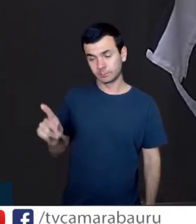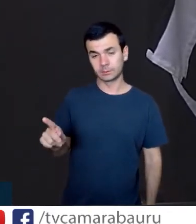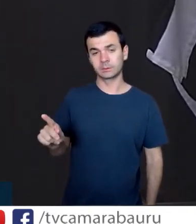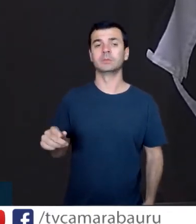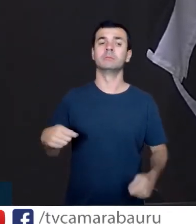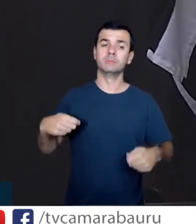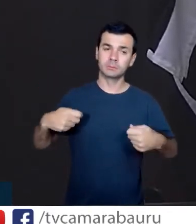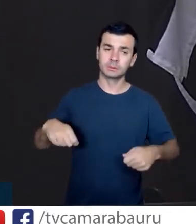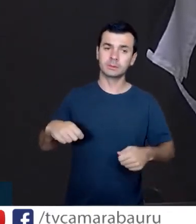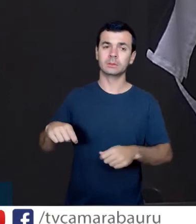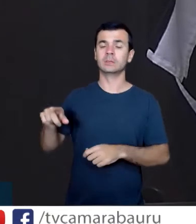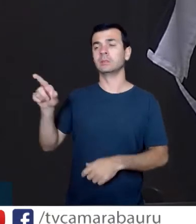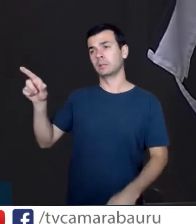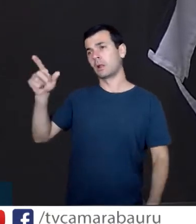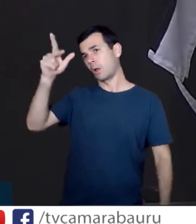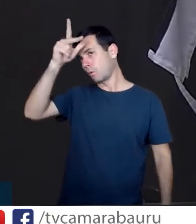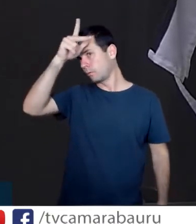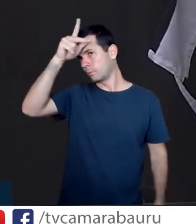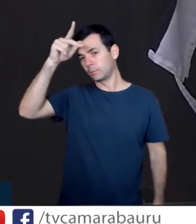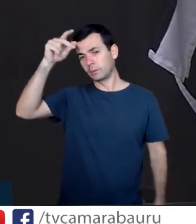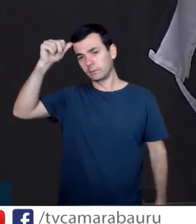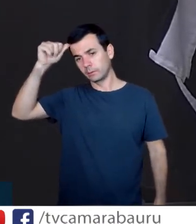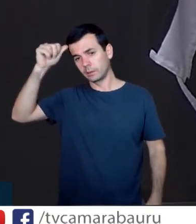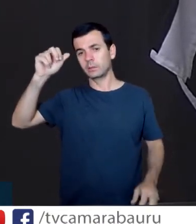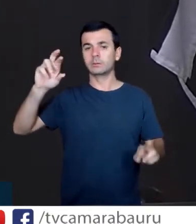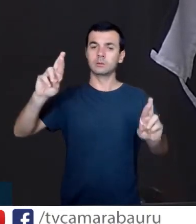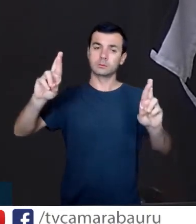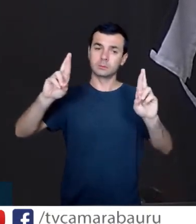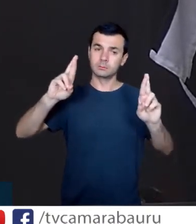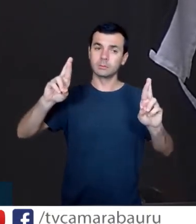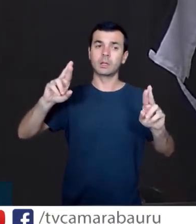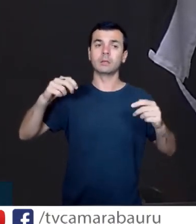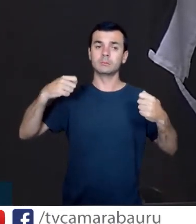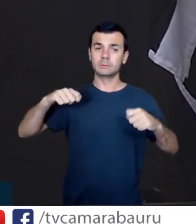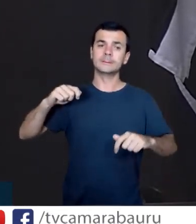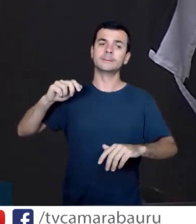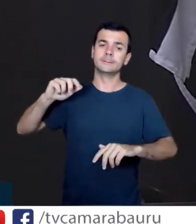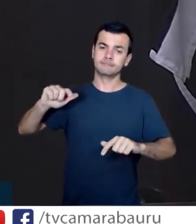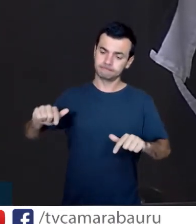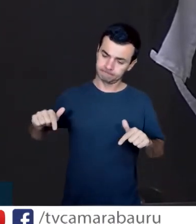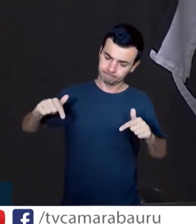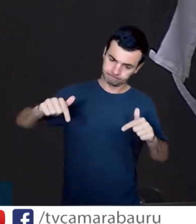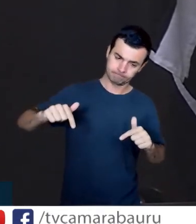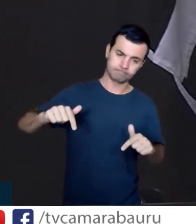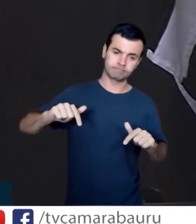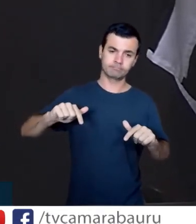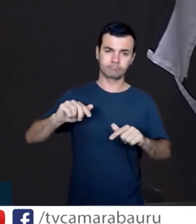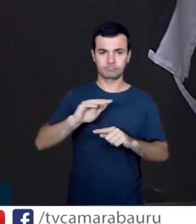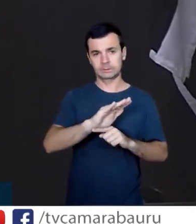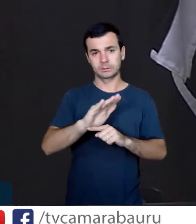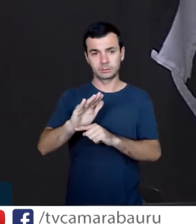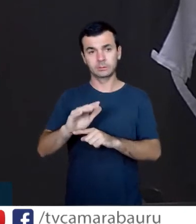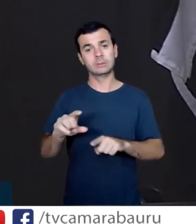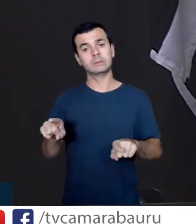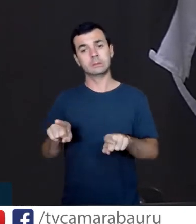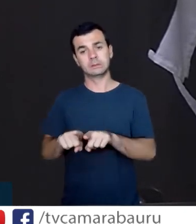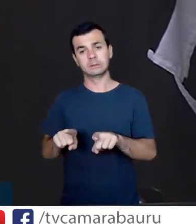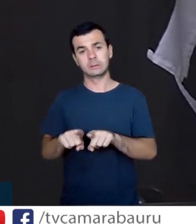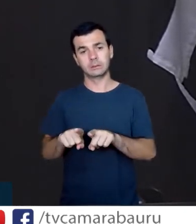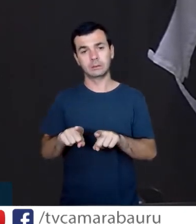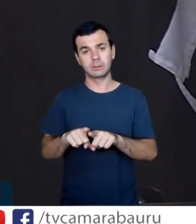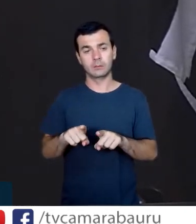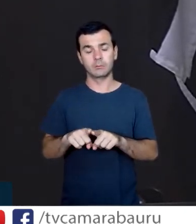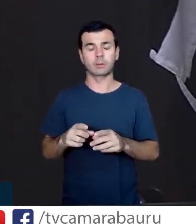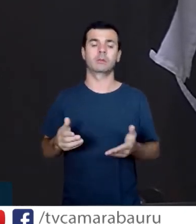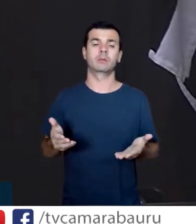prefeito, espero que tome atitude, resolva aquilo que se comprometeu. E aqui também faço uma menção e uma